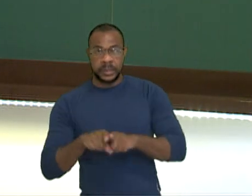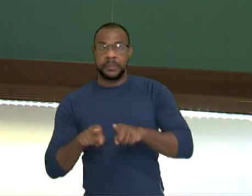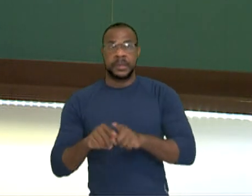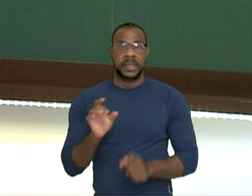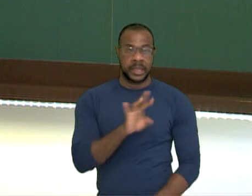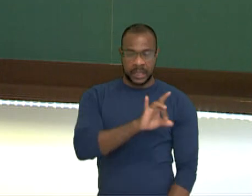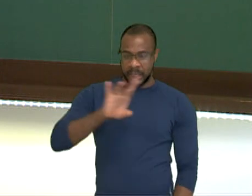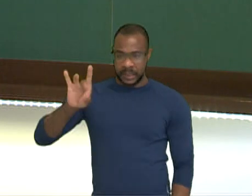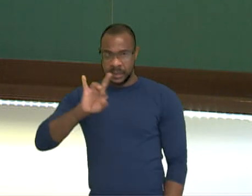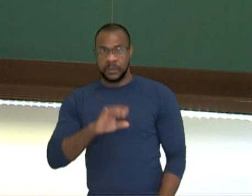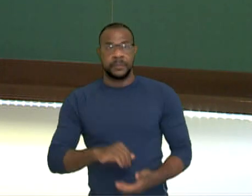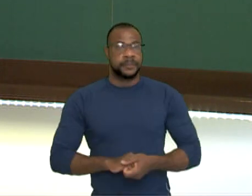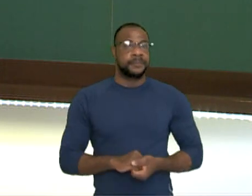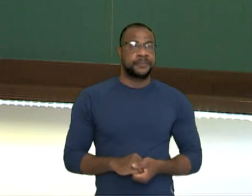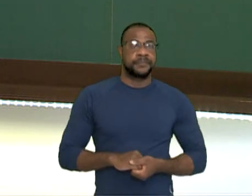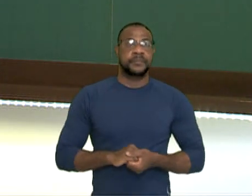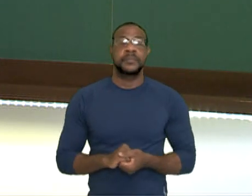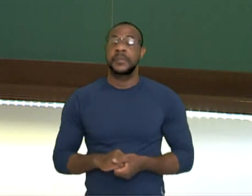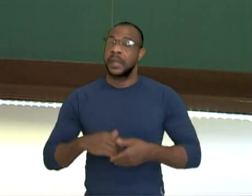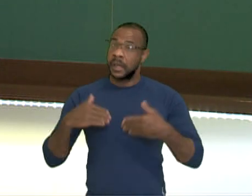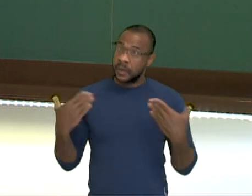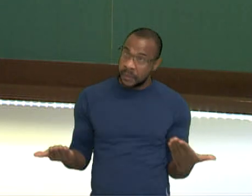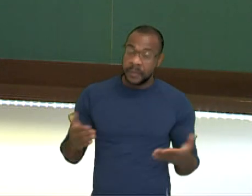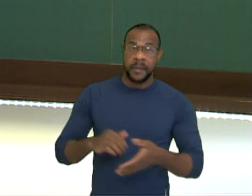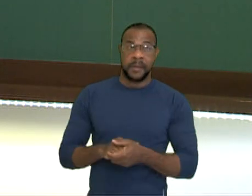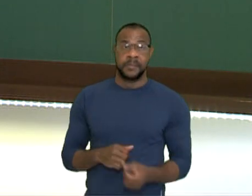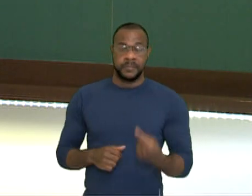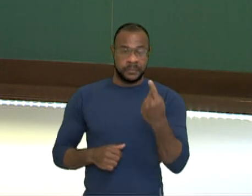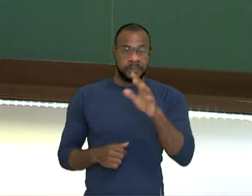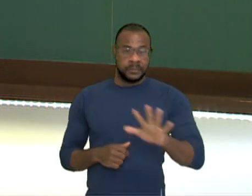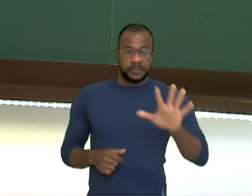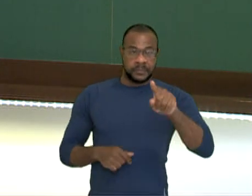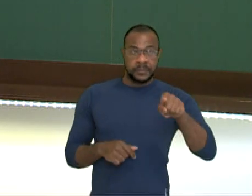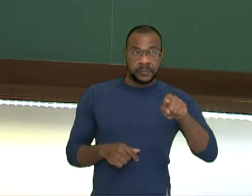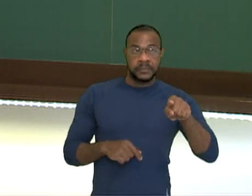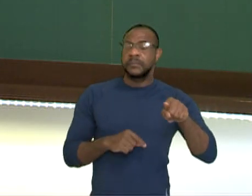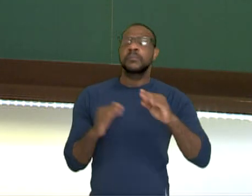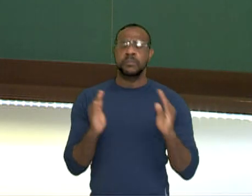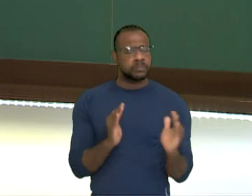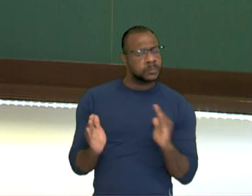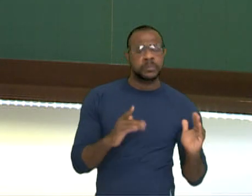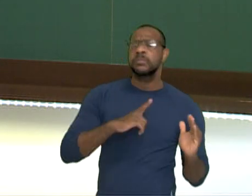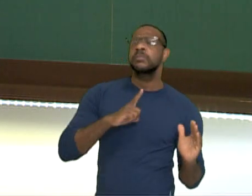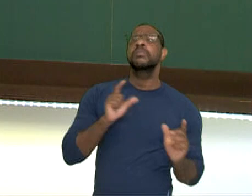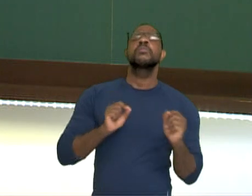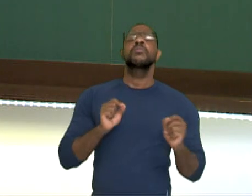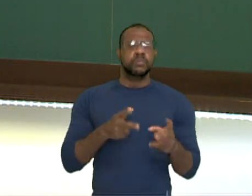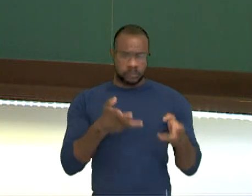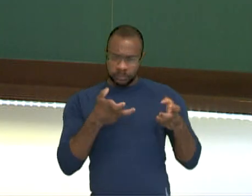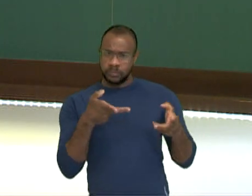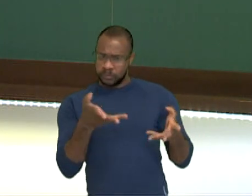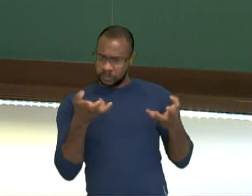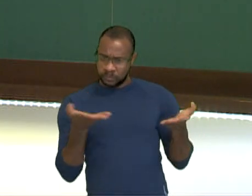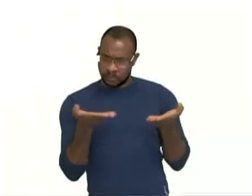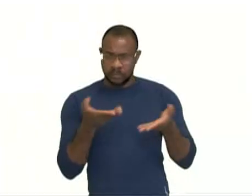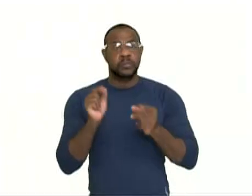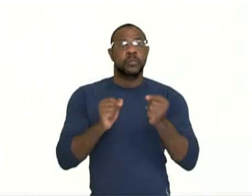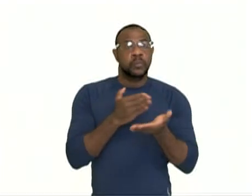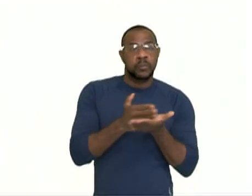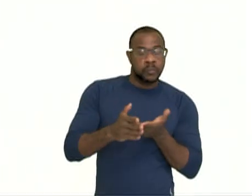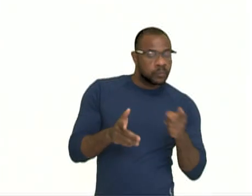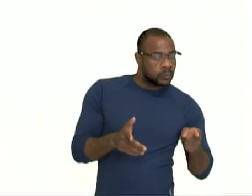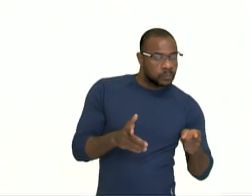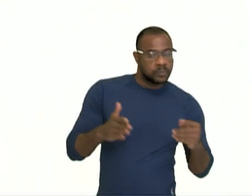uma das funções. Então, para a primeira função, qual que é o período que eu tenho? Então você vai verificar onde ele